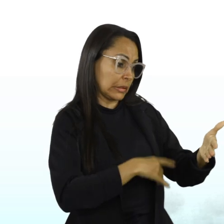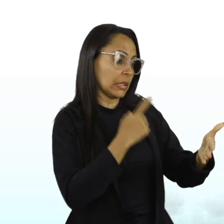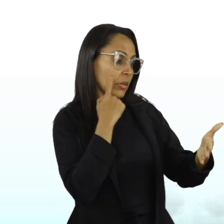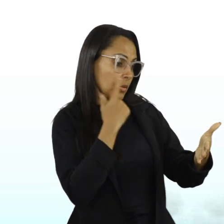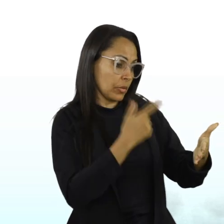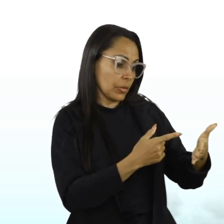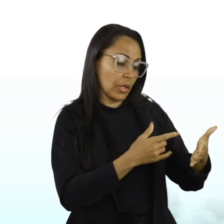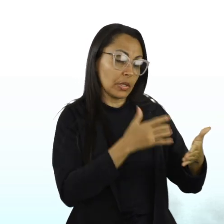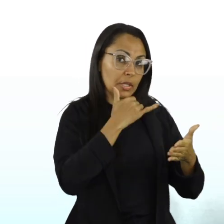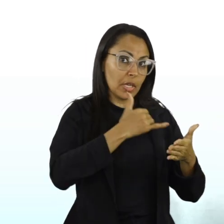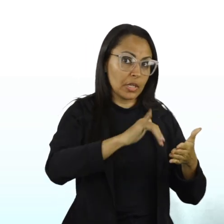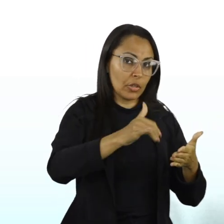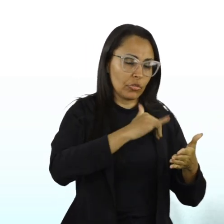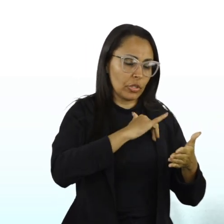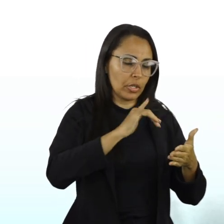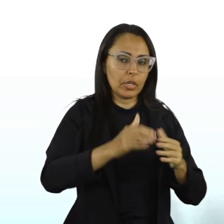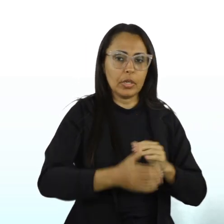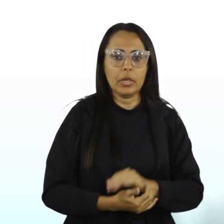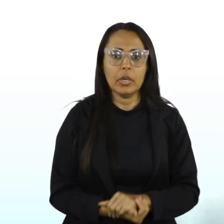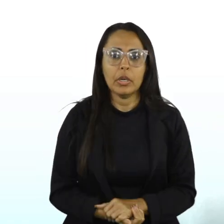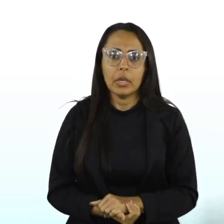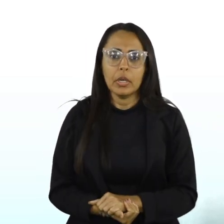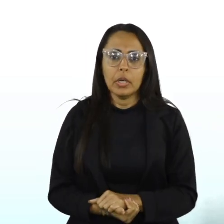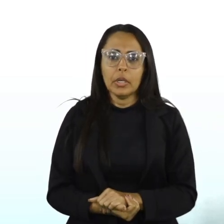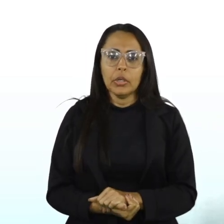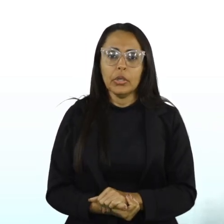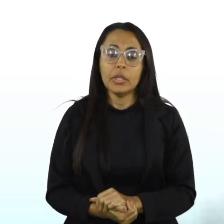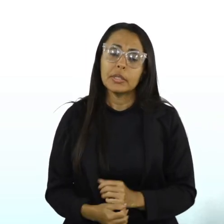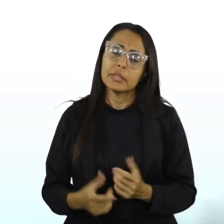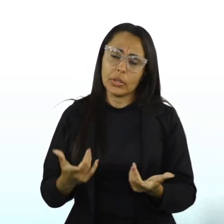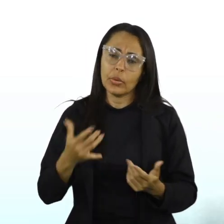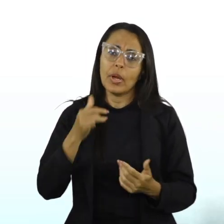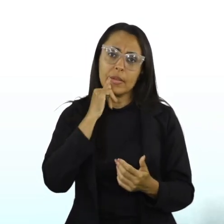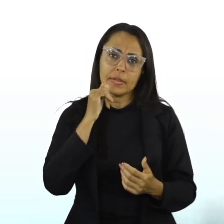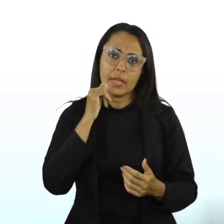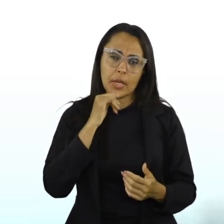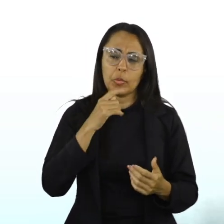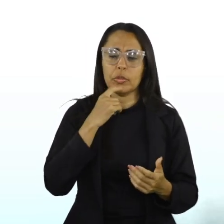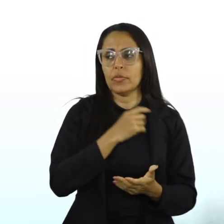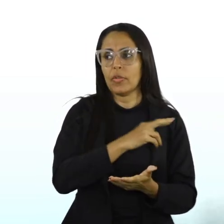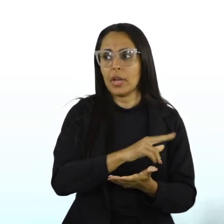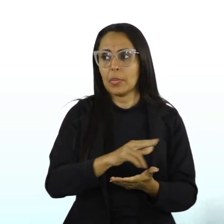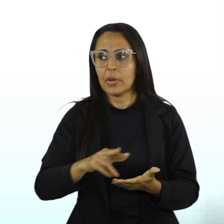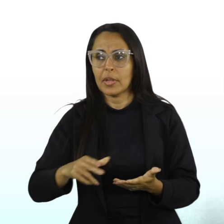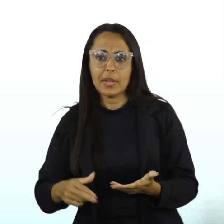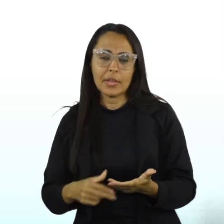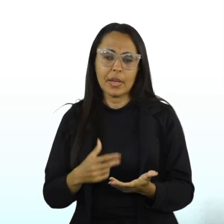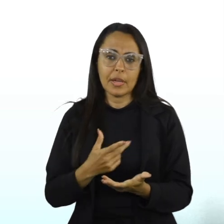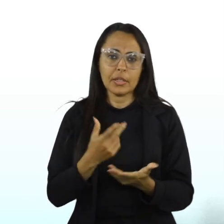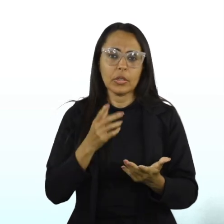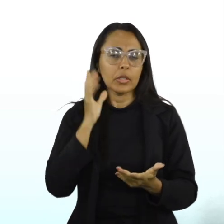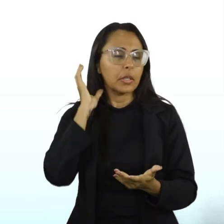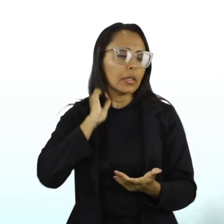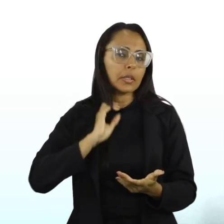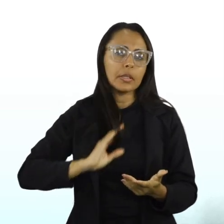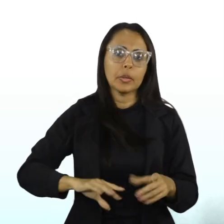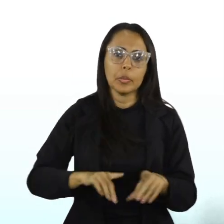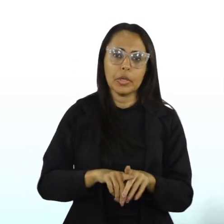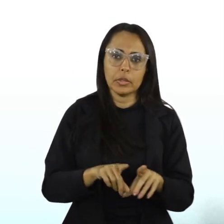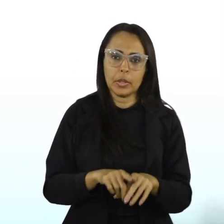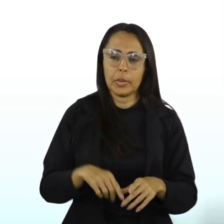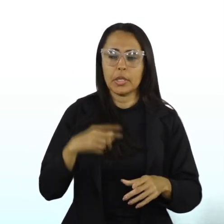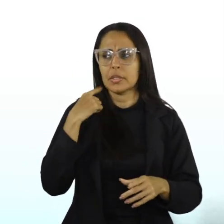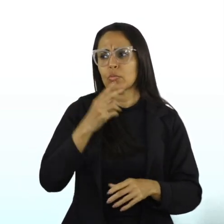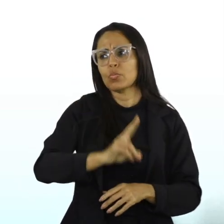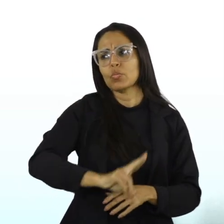casa, né? O chamado quilowatts-hora. Então, isso são exemplos de modalidade de energia. Lembrando que quando essas modalidades de energia